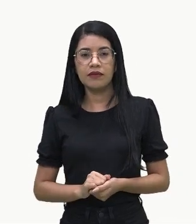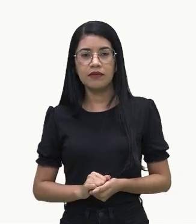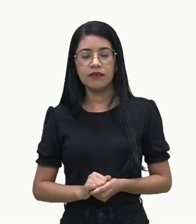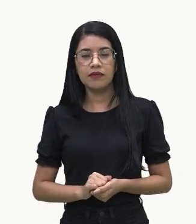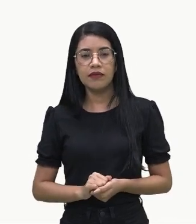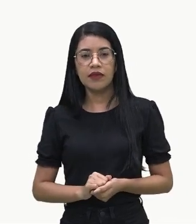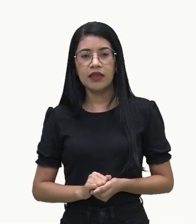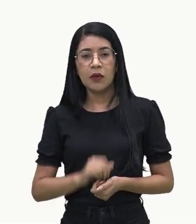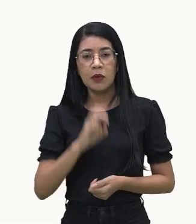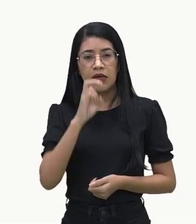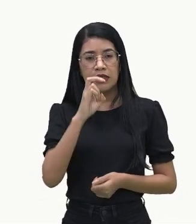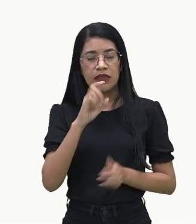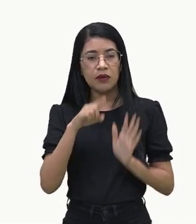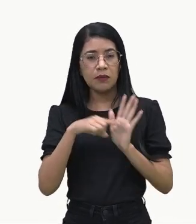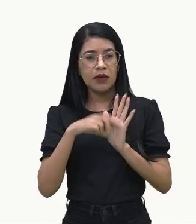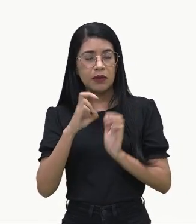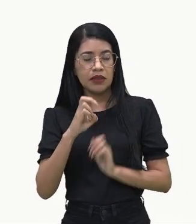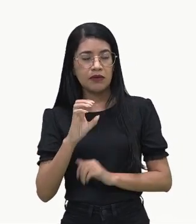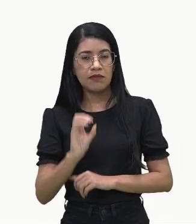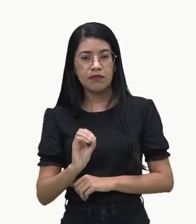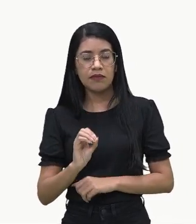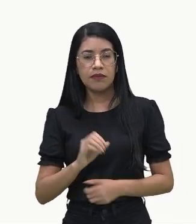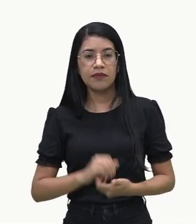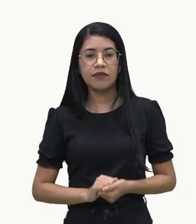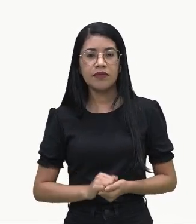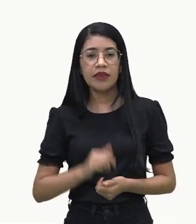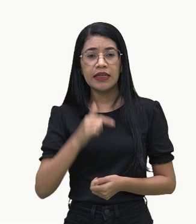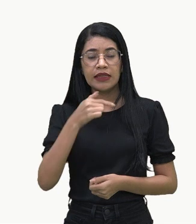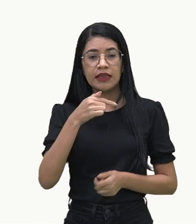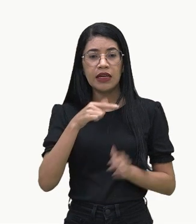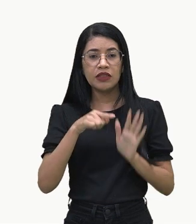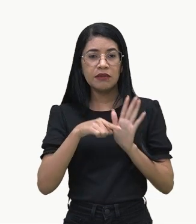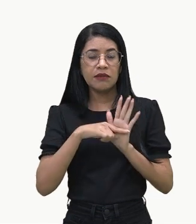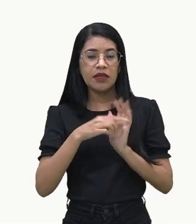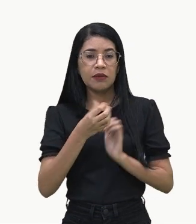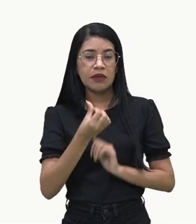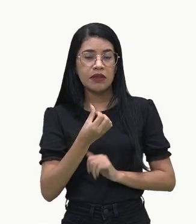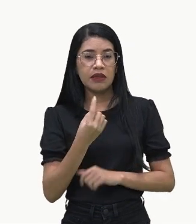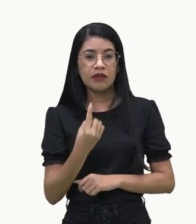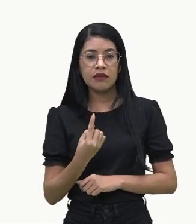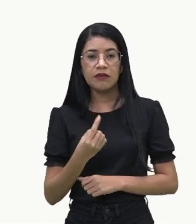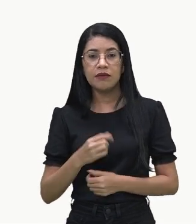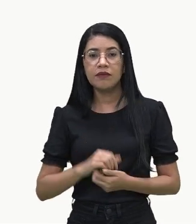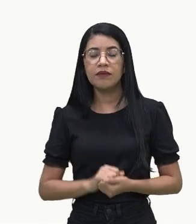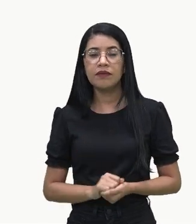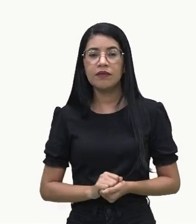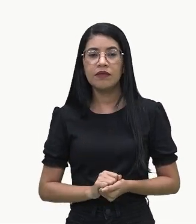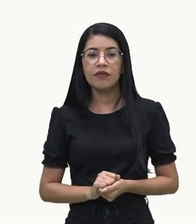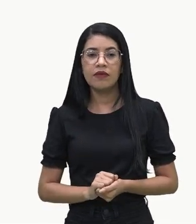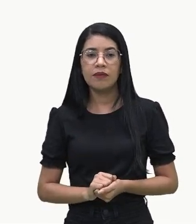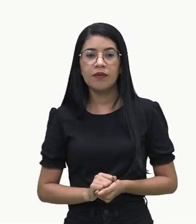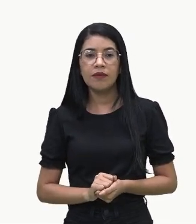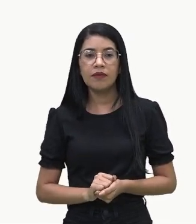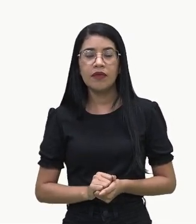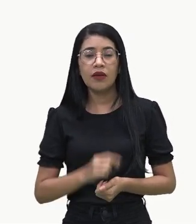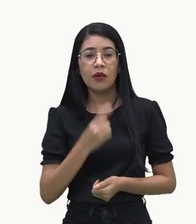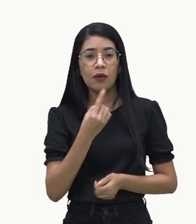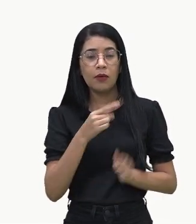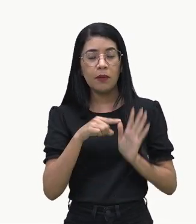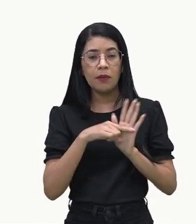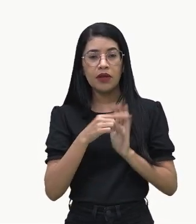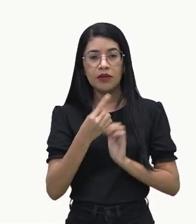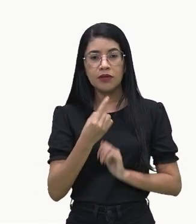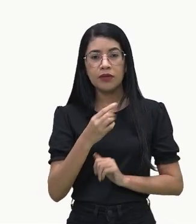eu tiro 5, 0. 7 eu tiro 6, vai ficar 1. 1 menos